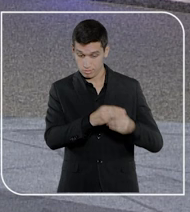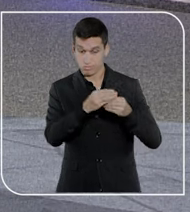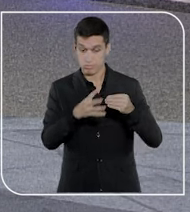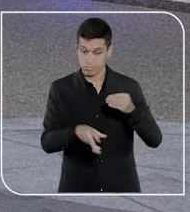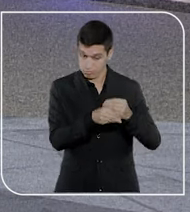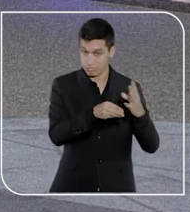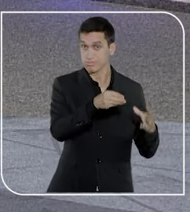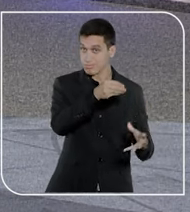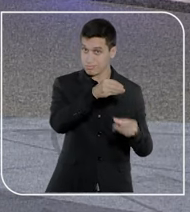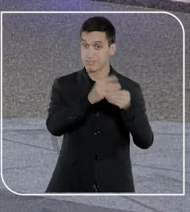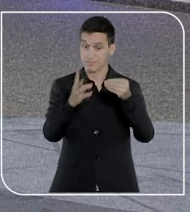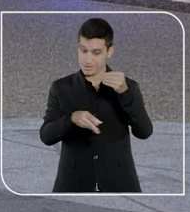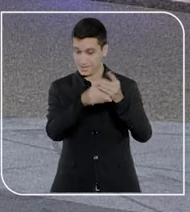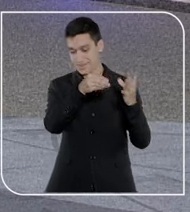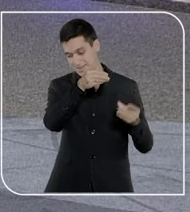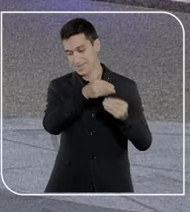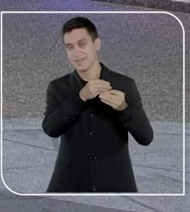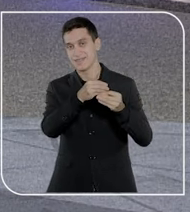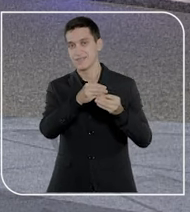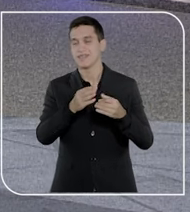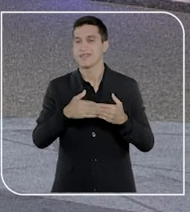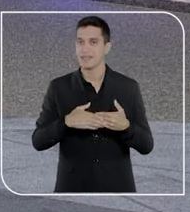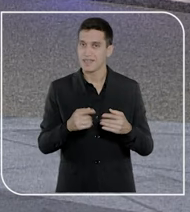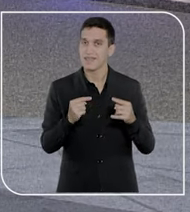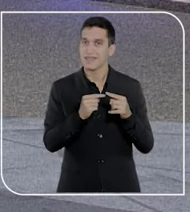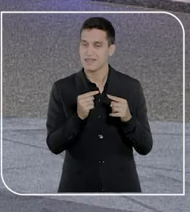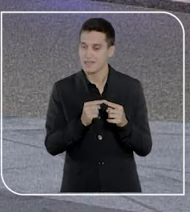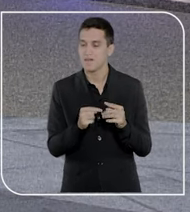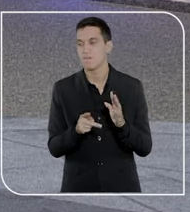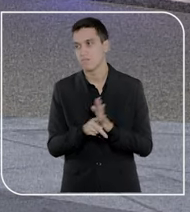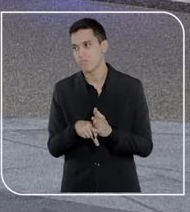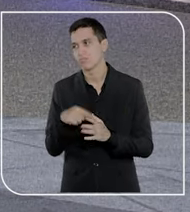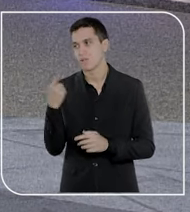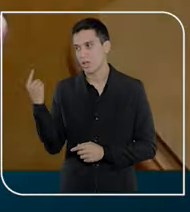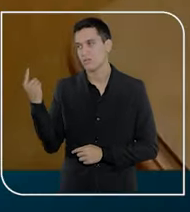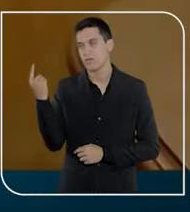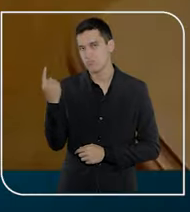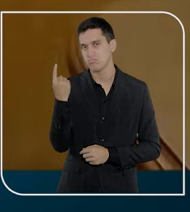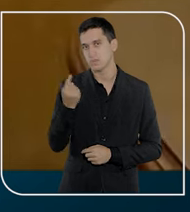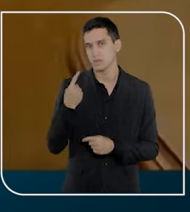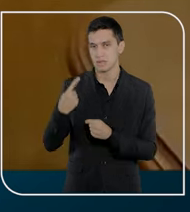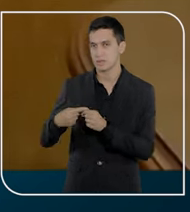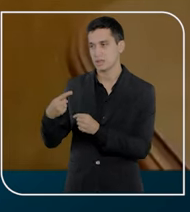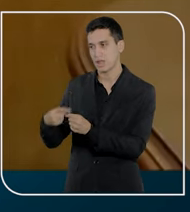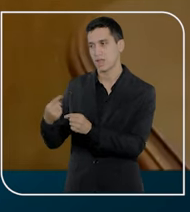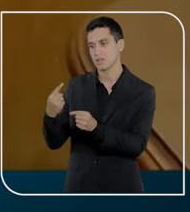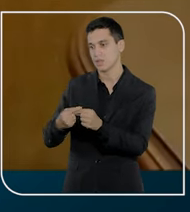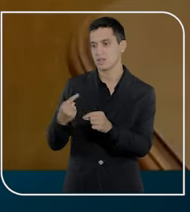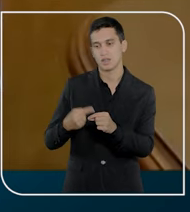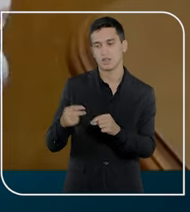da complementação, varia de cidade para cidade. Cada cidade tem